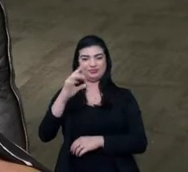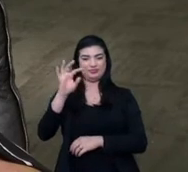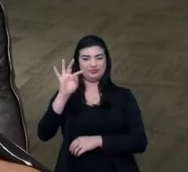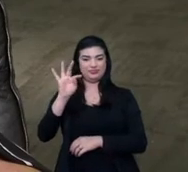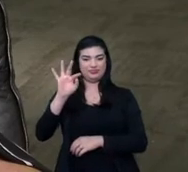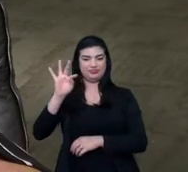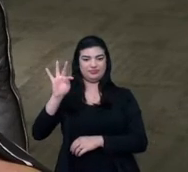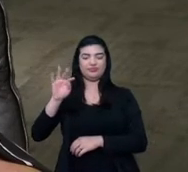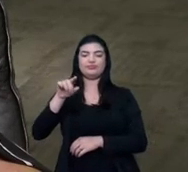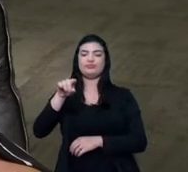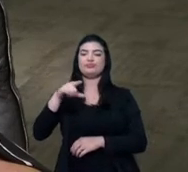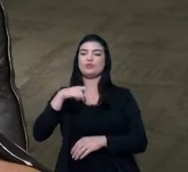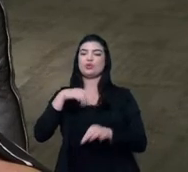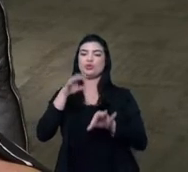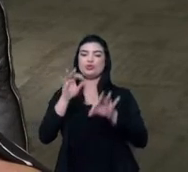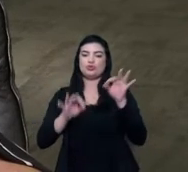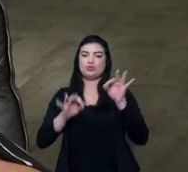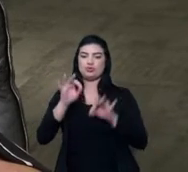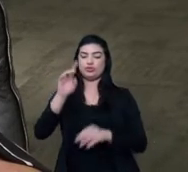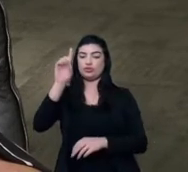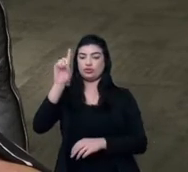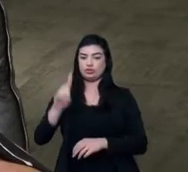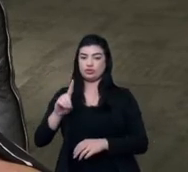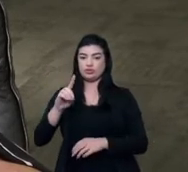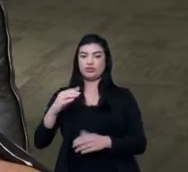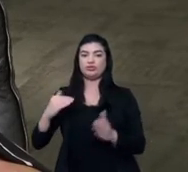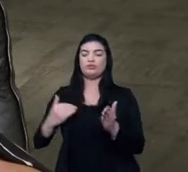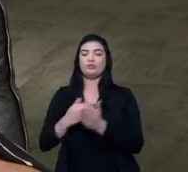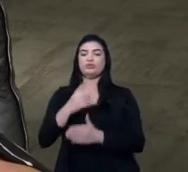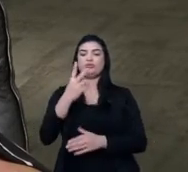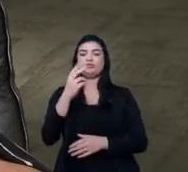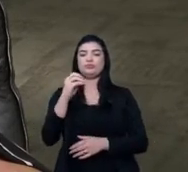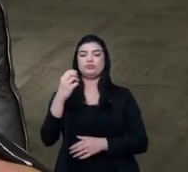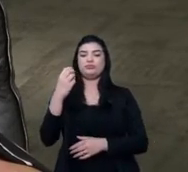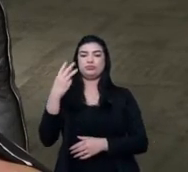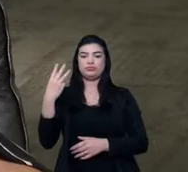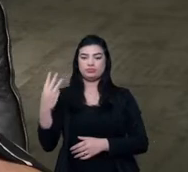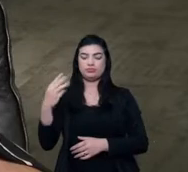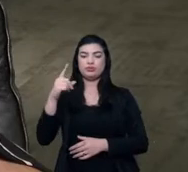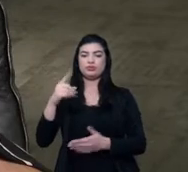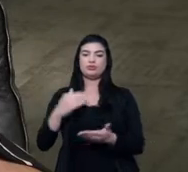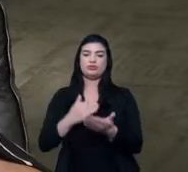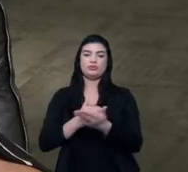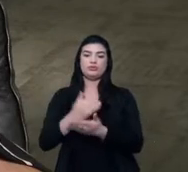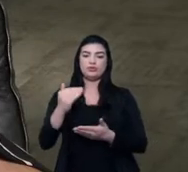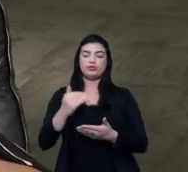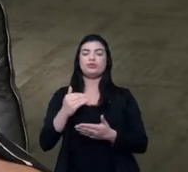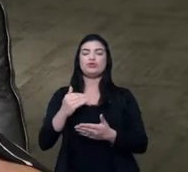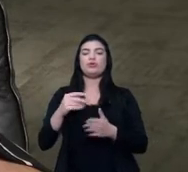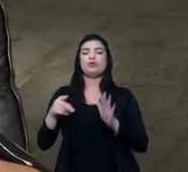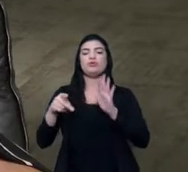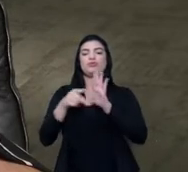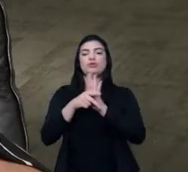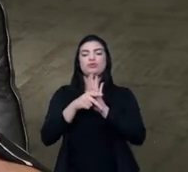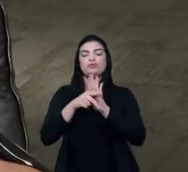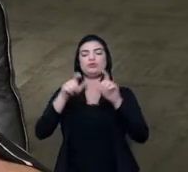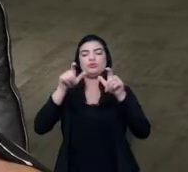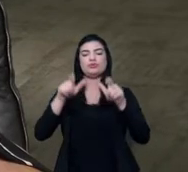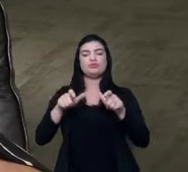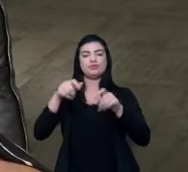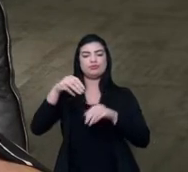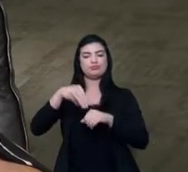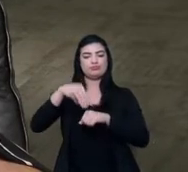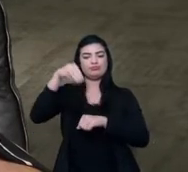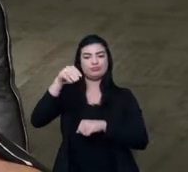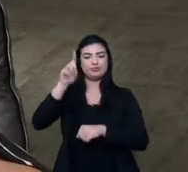juíza de direito desde 2003, titular do primeiro juizado civil de Samambaia, mestre em direitos humanos